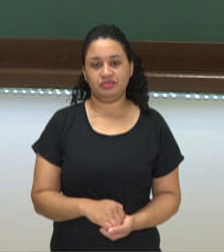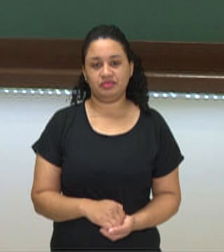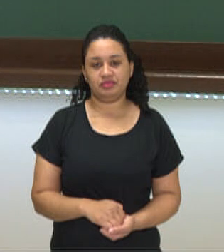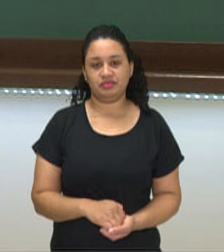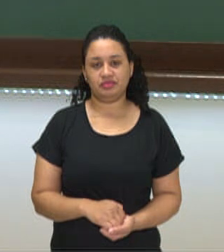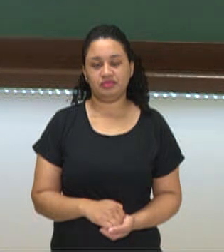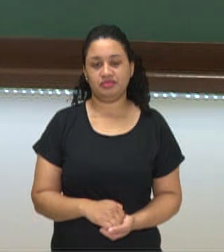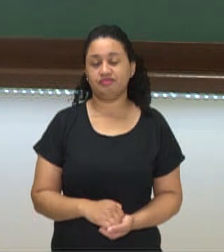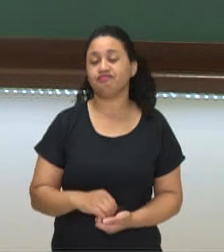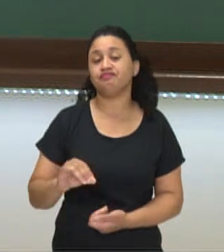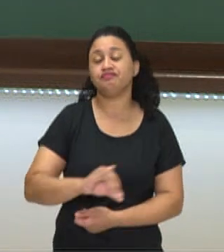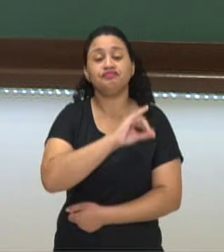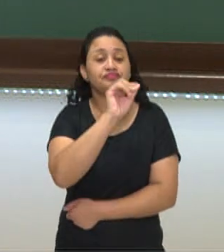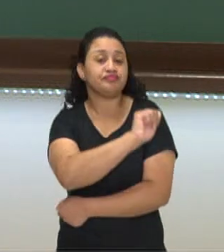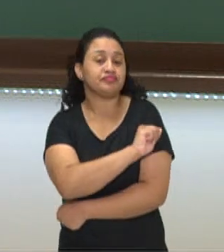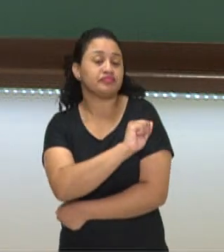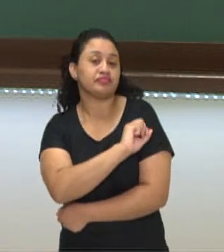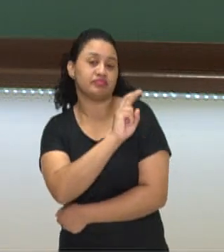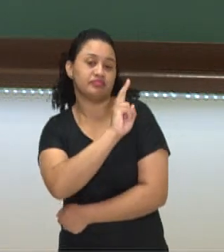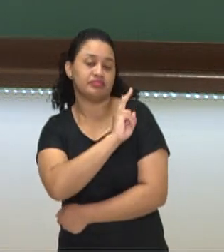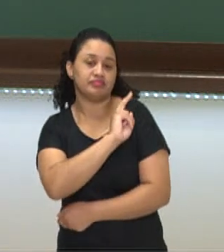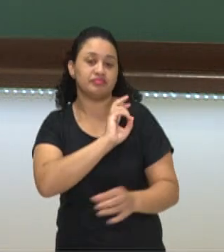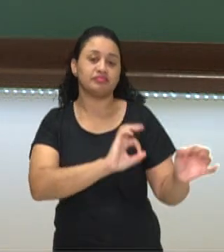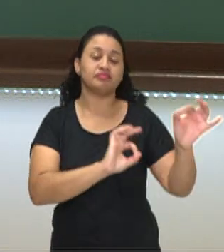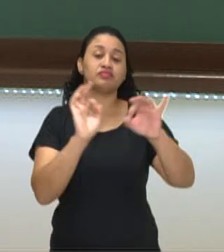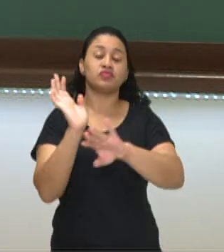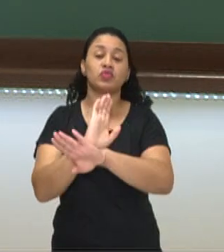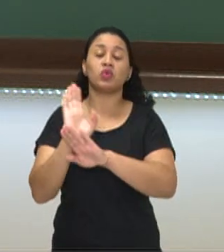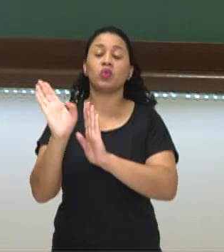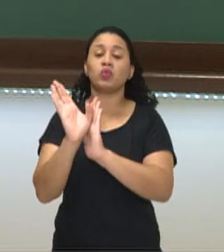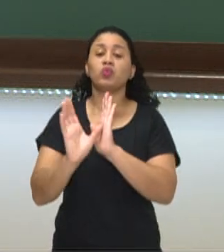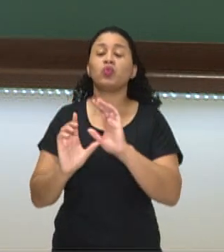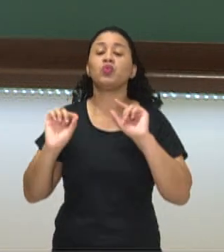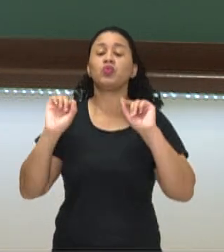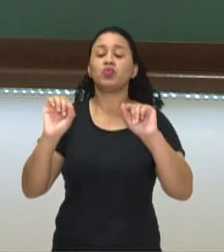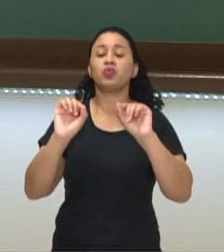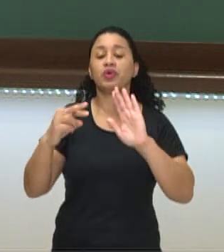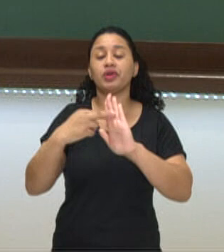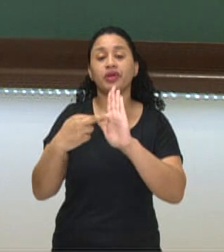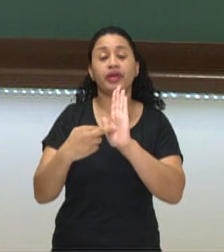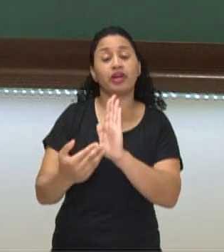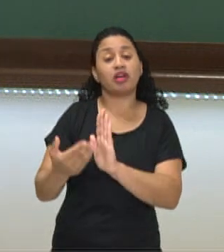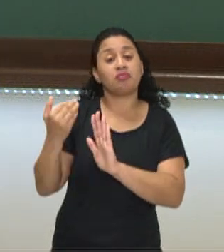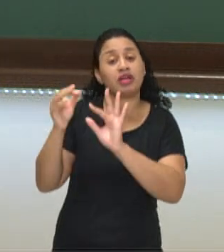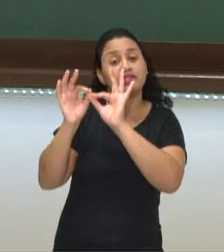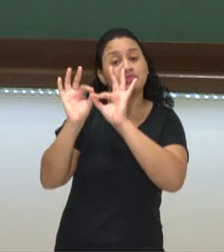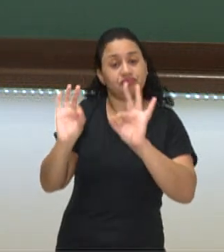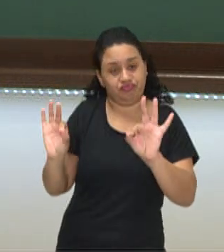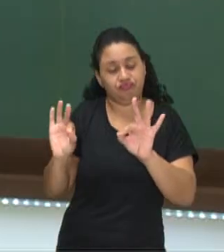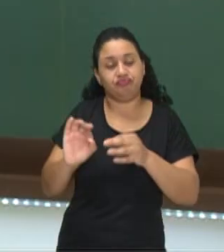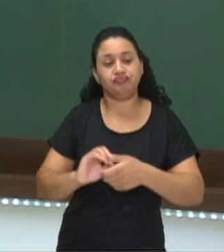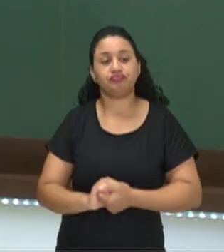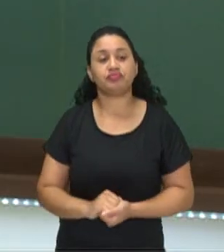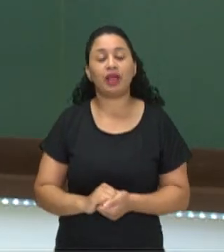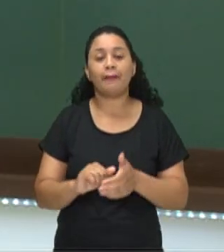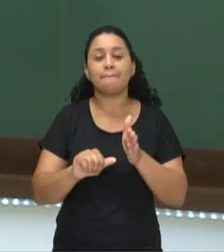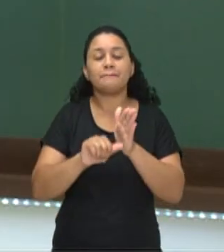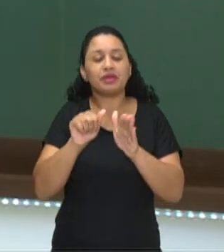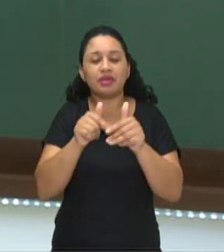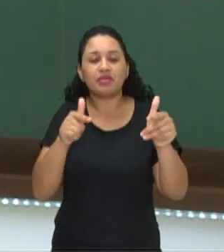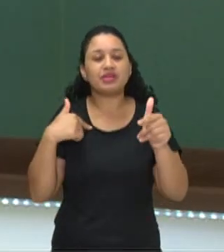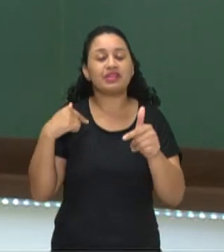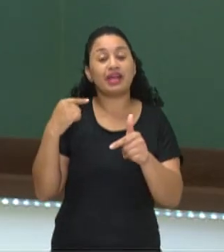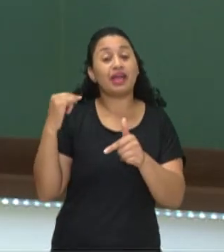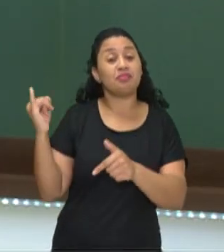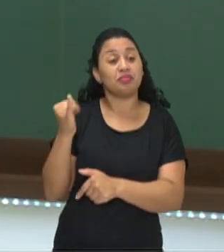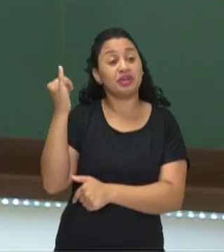Olá, estudantes da segunda série. Nesse vídeo, nós vamos falar um pouco sobre as regras do passado simples. A primeira coisa que é importante a gente